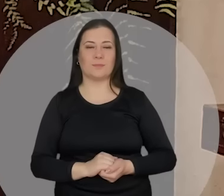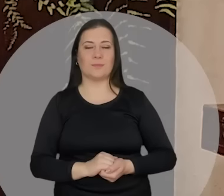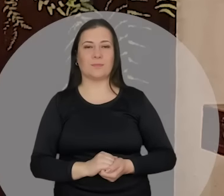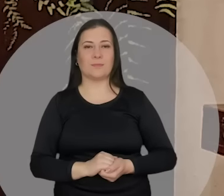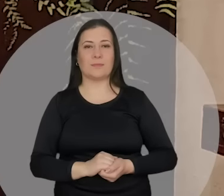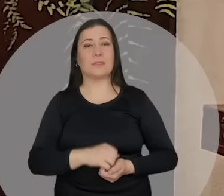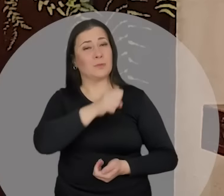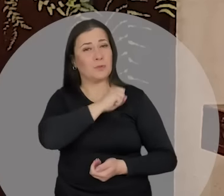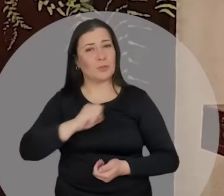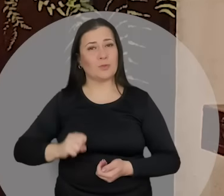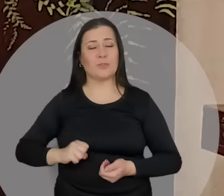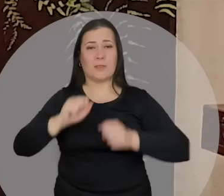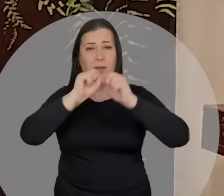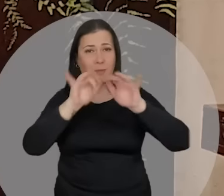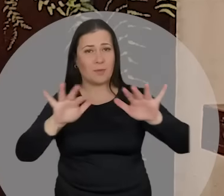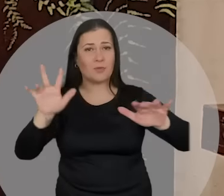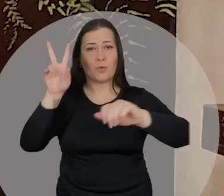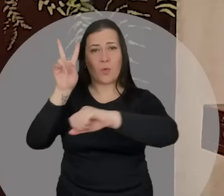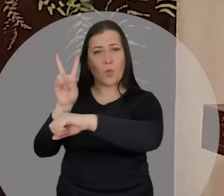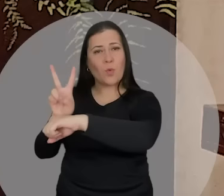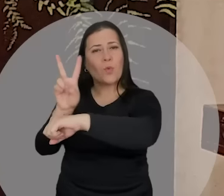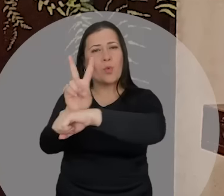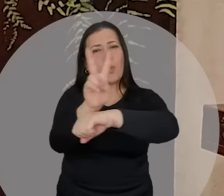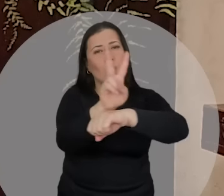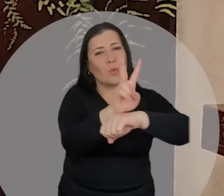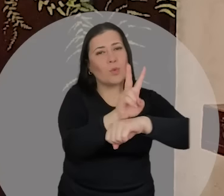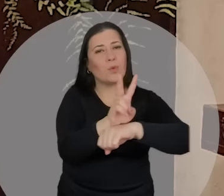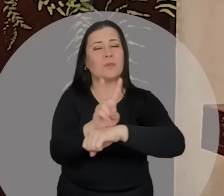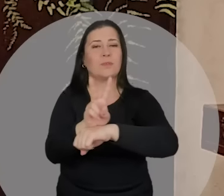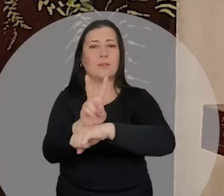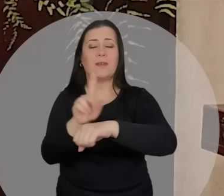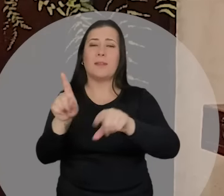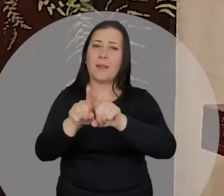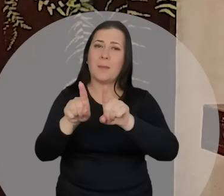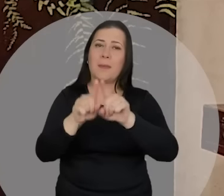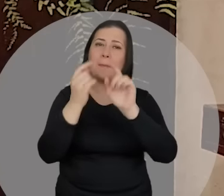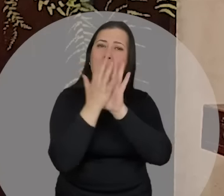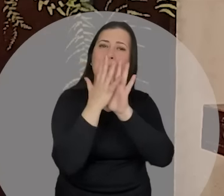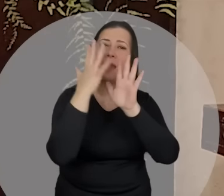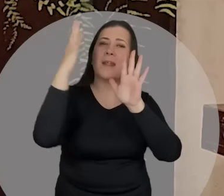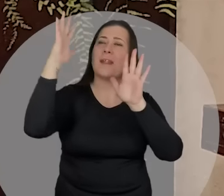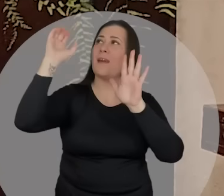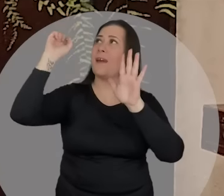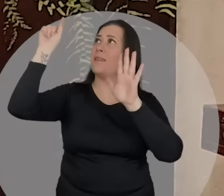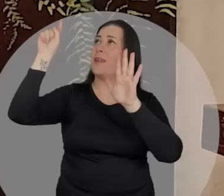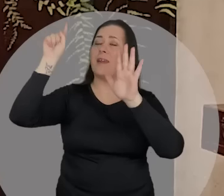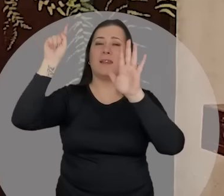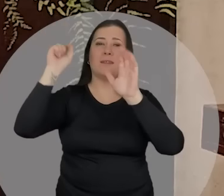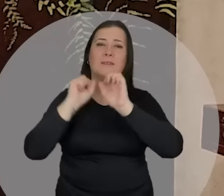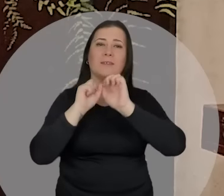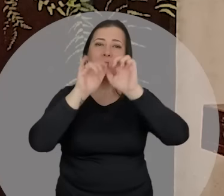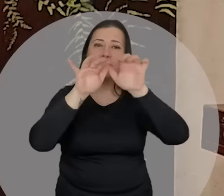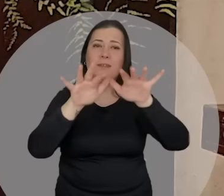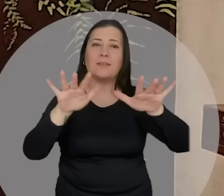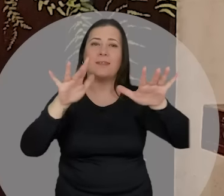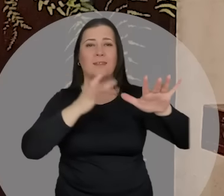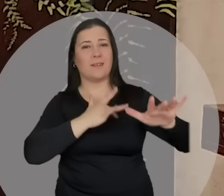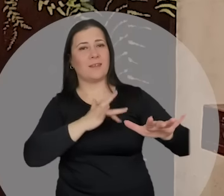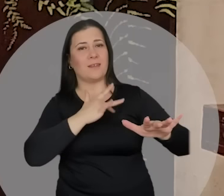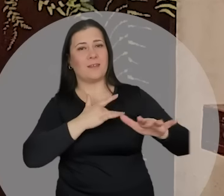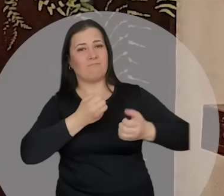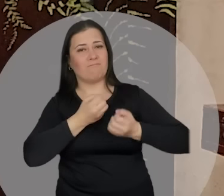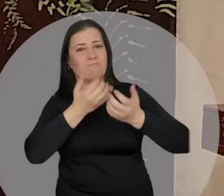Que o Senhor te abençoe e te guarde. Que o Senhor faça resplandecer o seu rosto sobre ti e tenha misericórdia de ti. Que